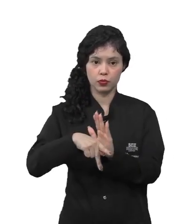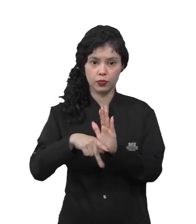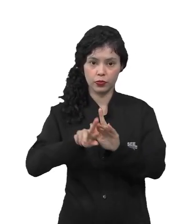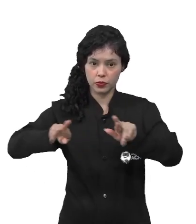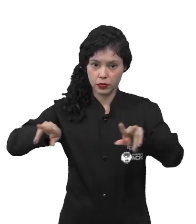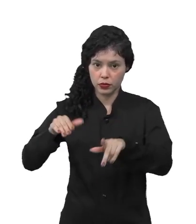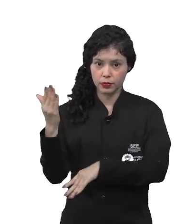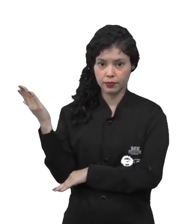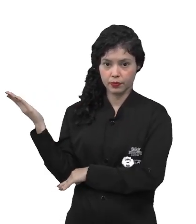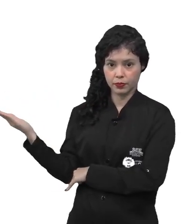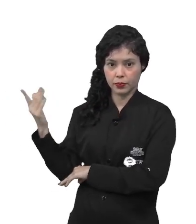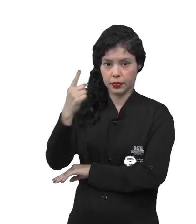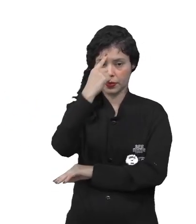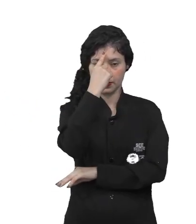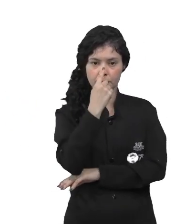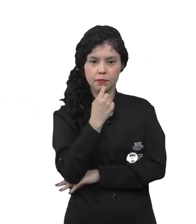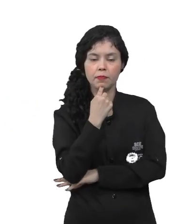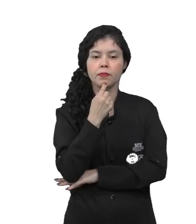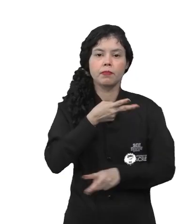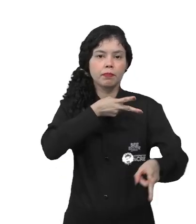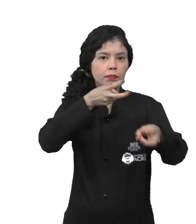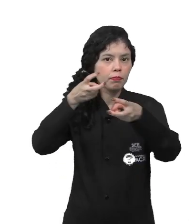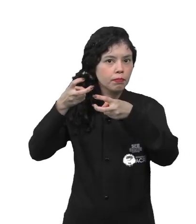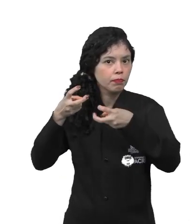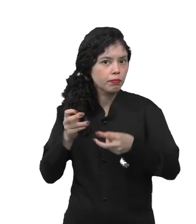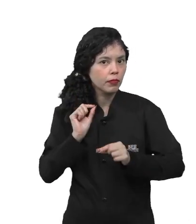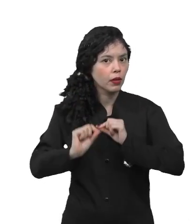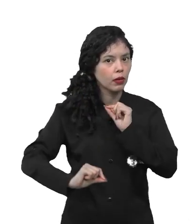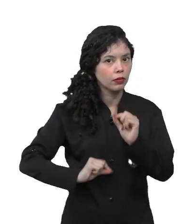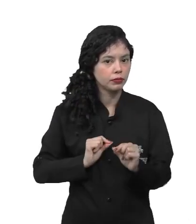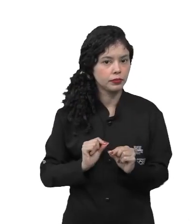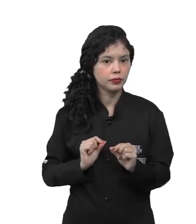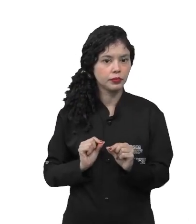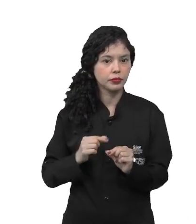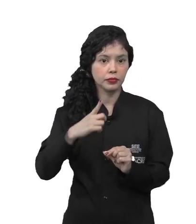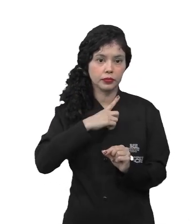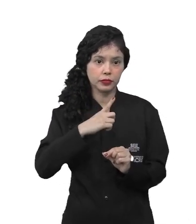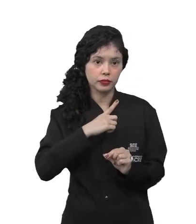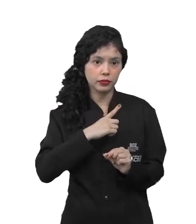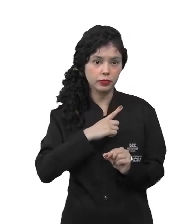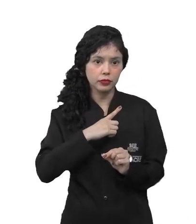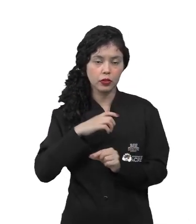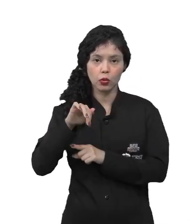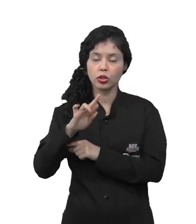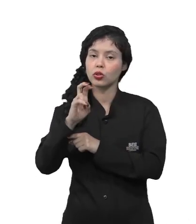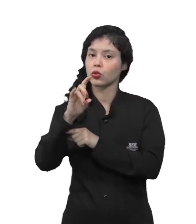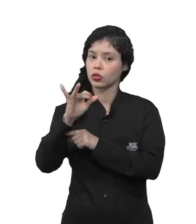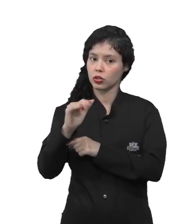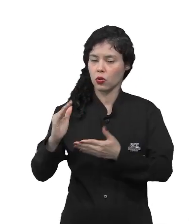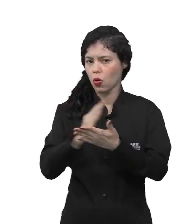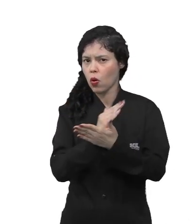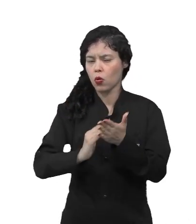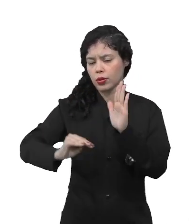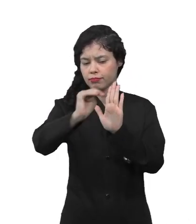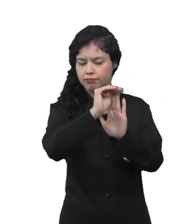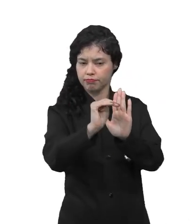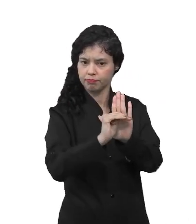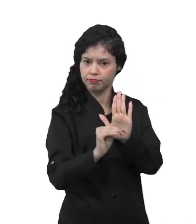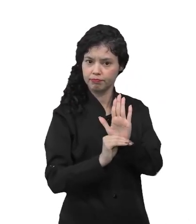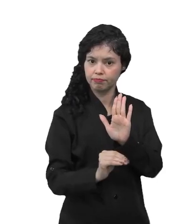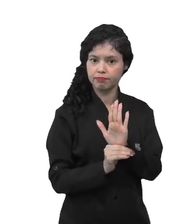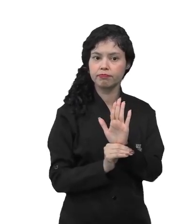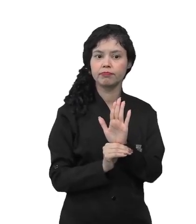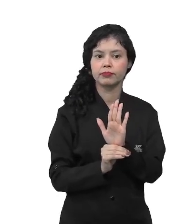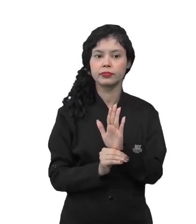na imagem, o aluno observando, né, ele vai ver que de um lado eu vou ter o ciclo do nitrogênio com algumas etapas, a etapa de número